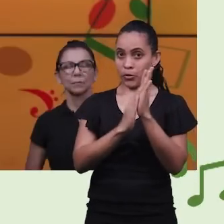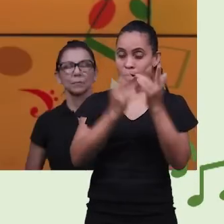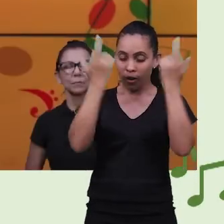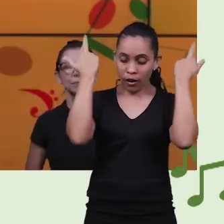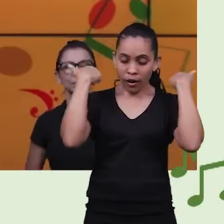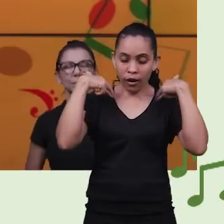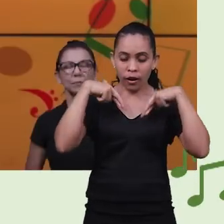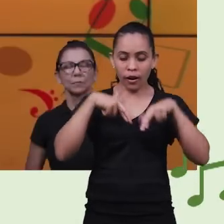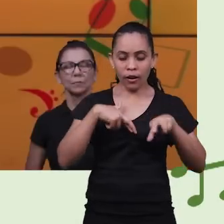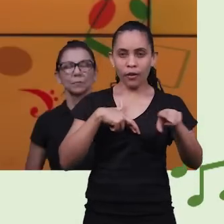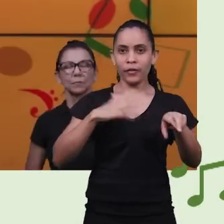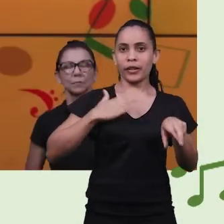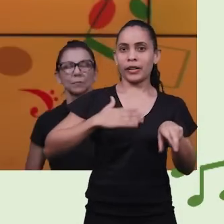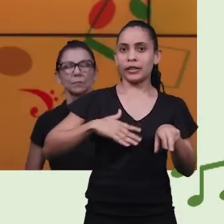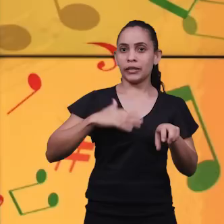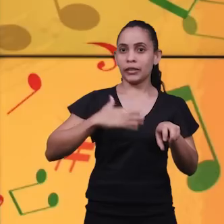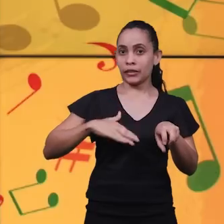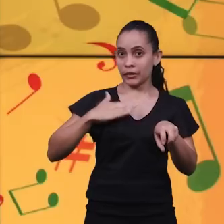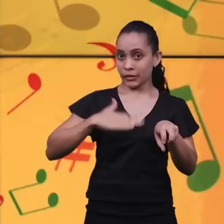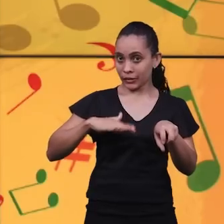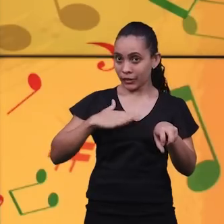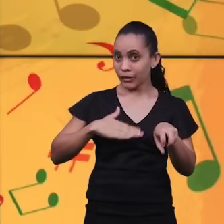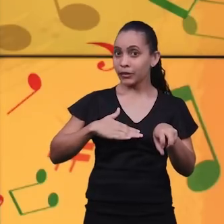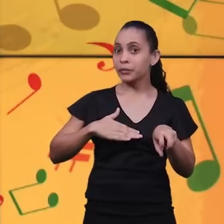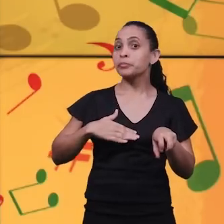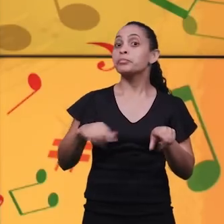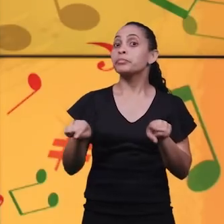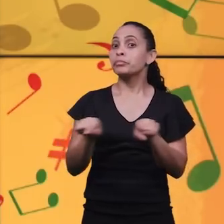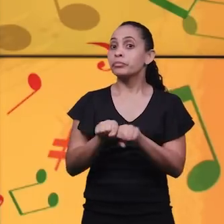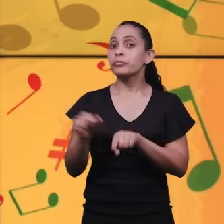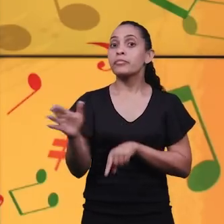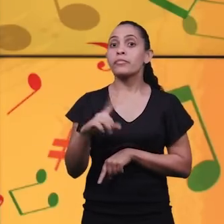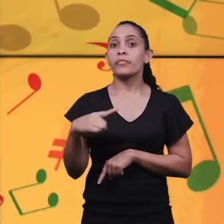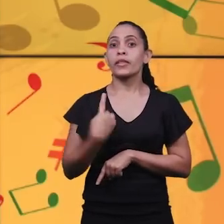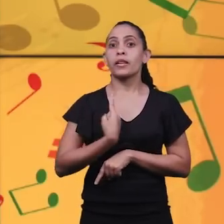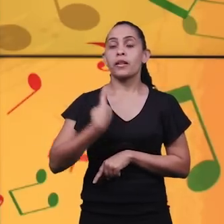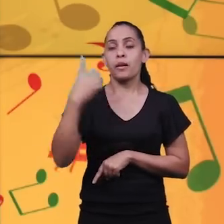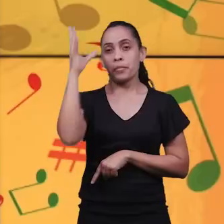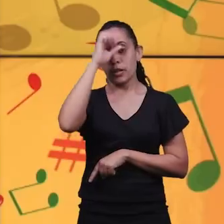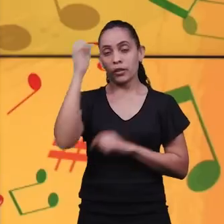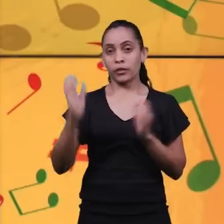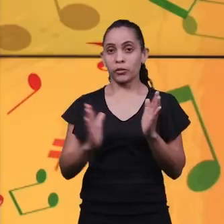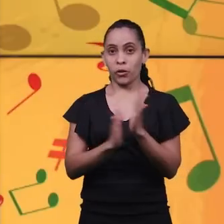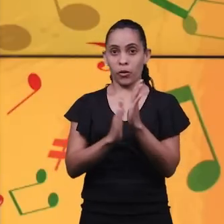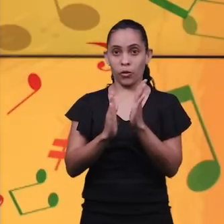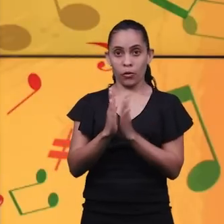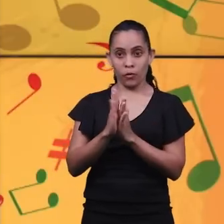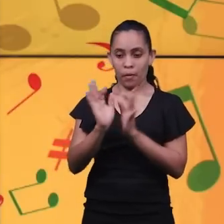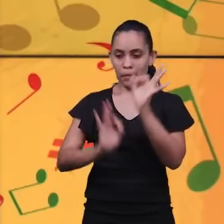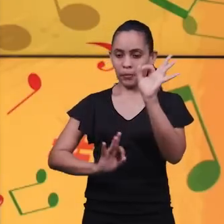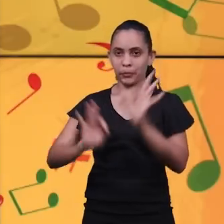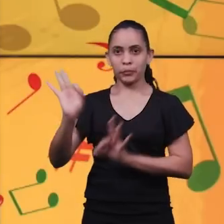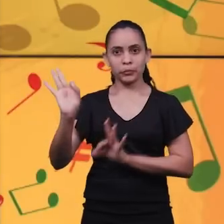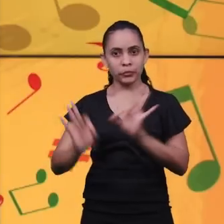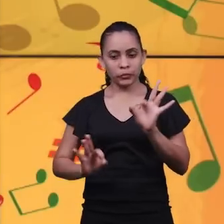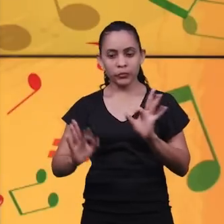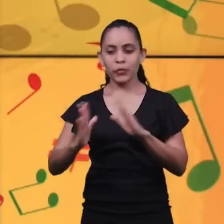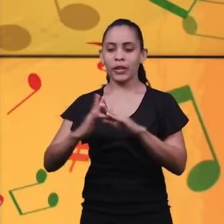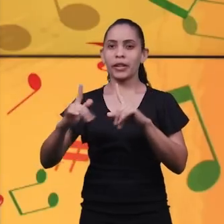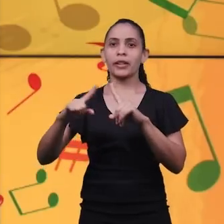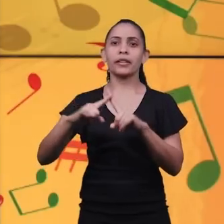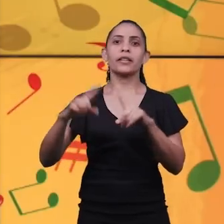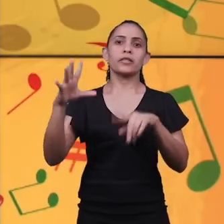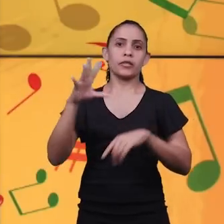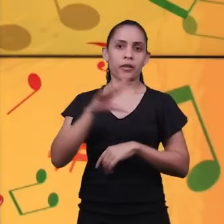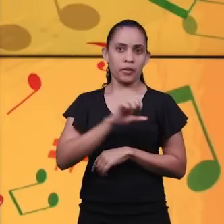louvor Deitada na Relva. E nós estamos aprendendo o louvor Preparai-vos, ó Igreja